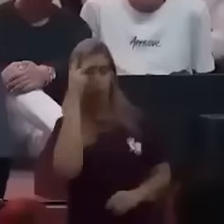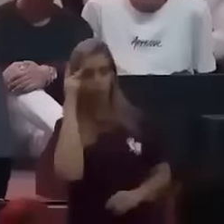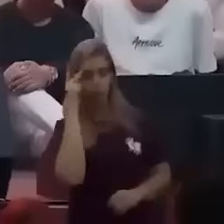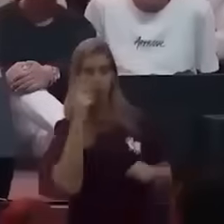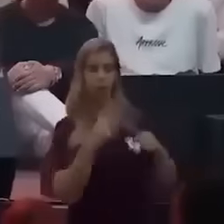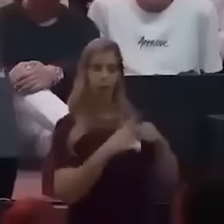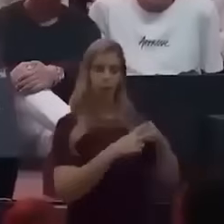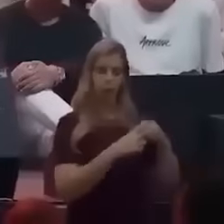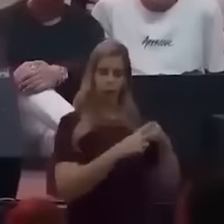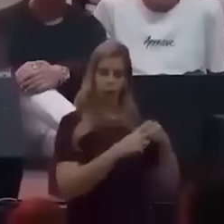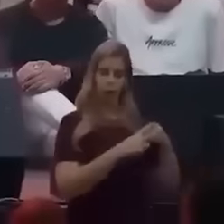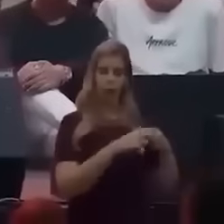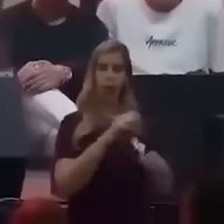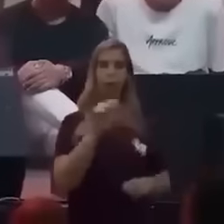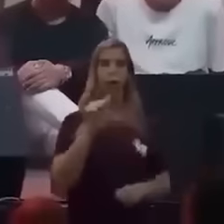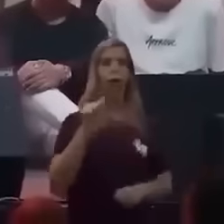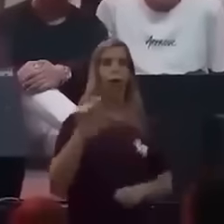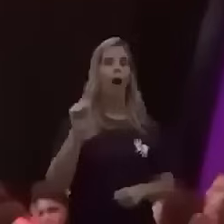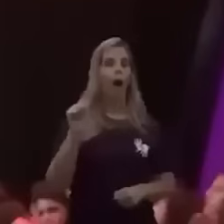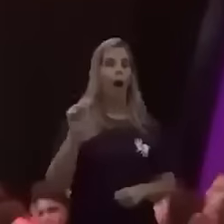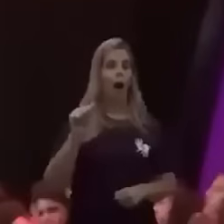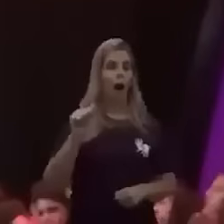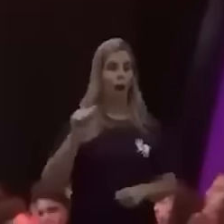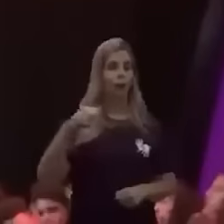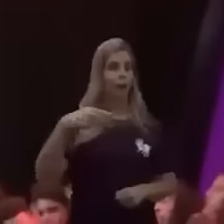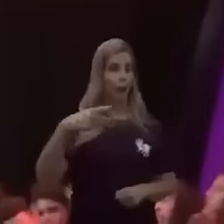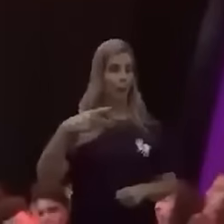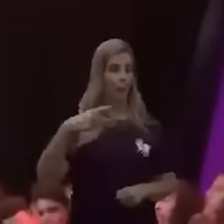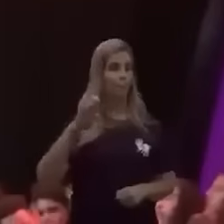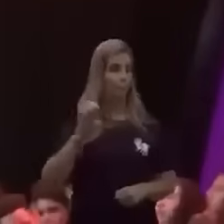agapau, a palavra agape. Perguntou assim, Petros,